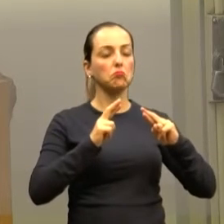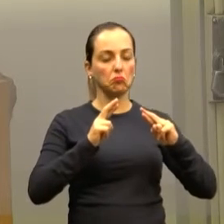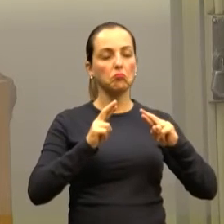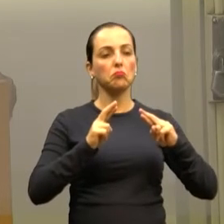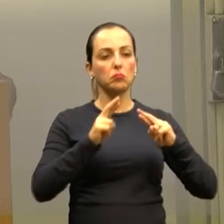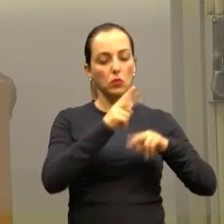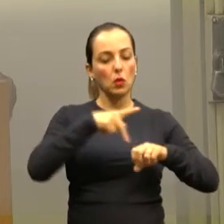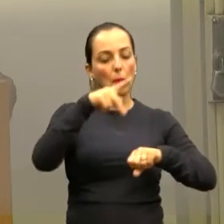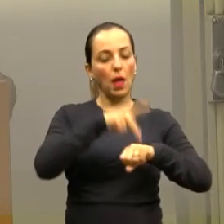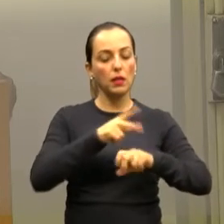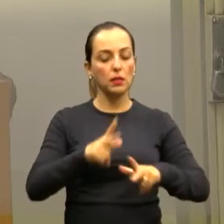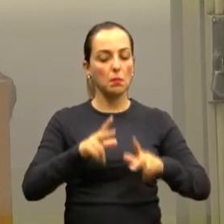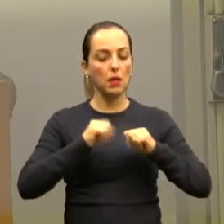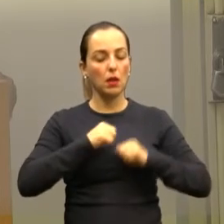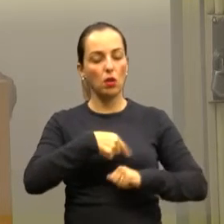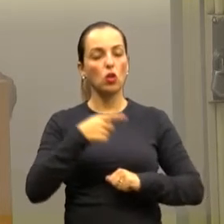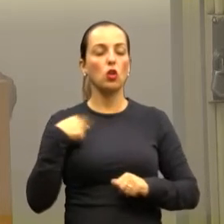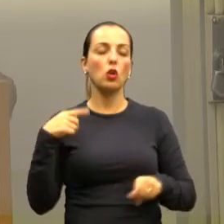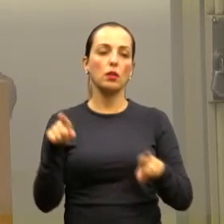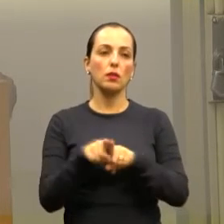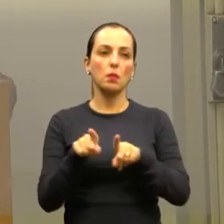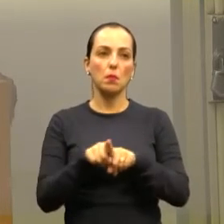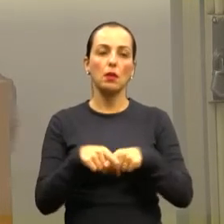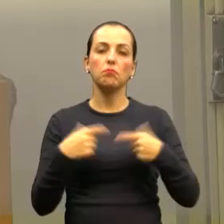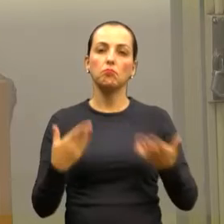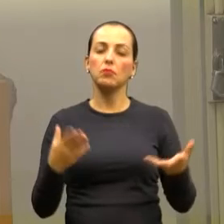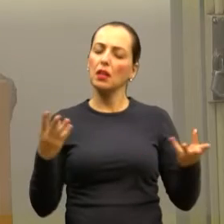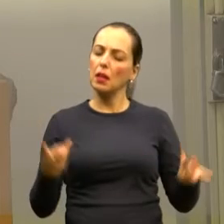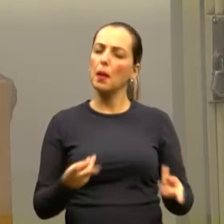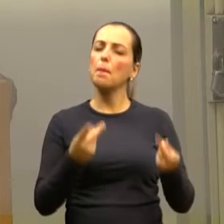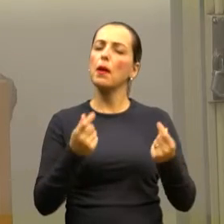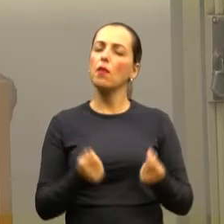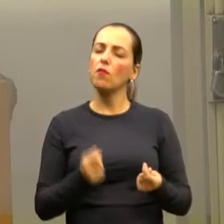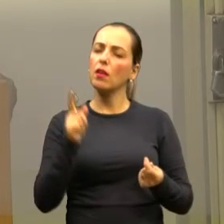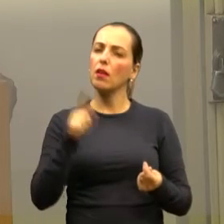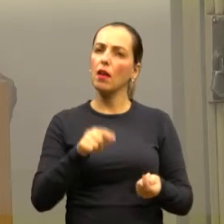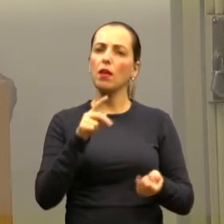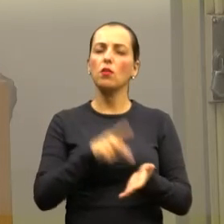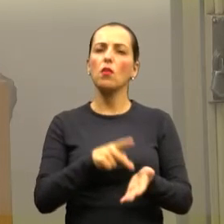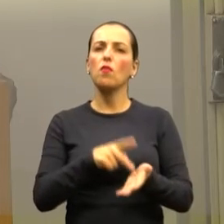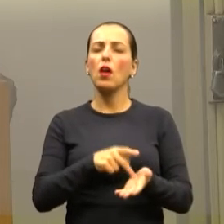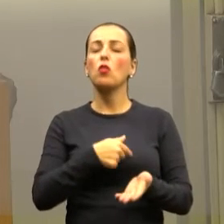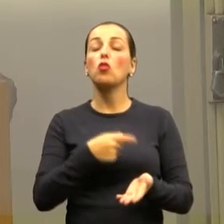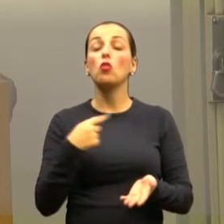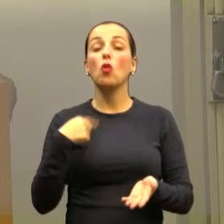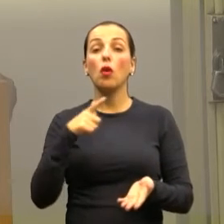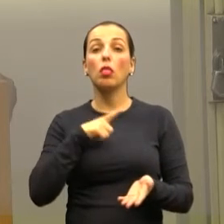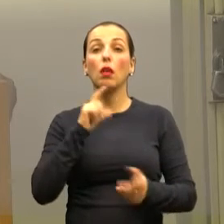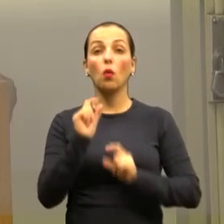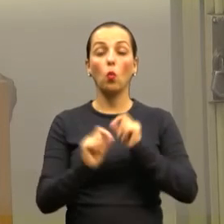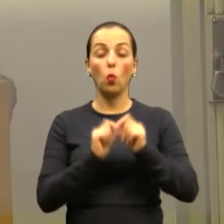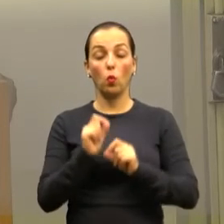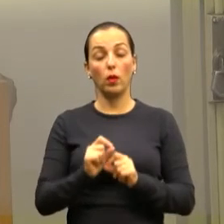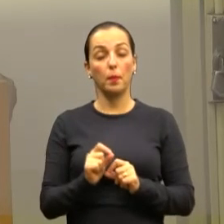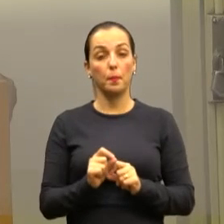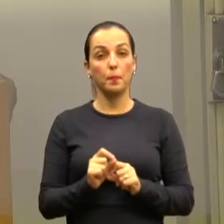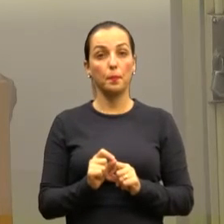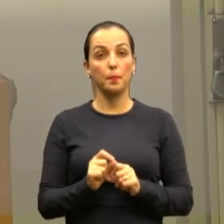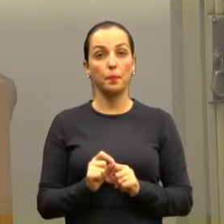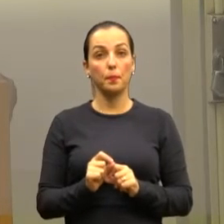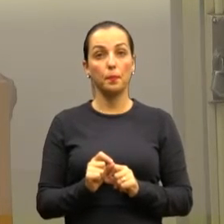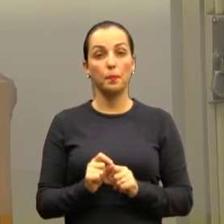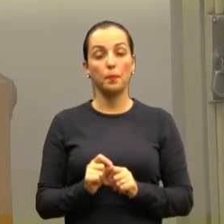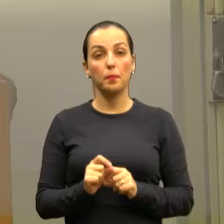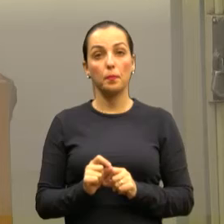consideração que o país merecem que nós agradecemos que maravilha seria E se nós tivéssemos hoje né